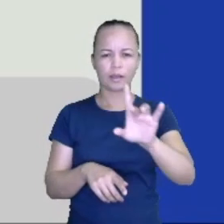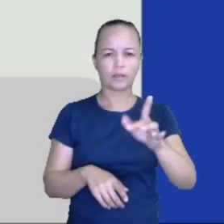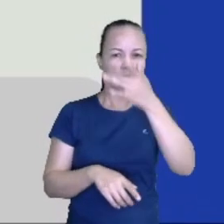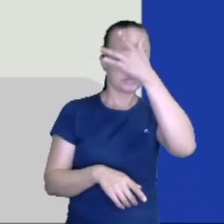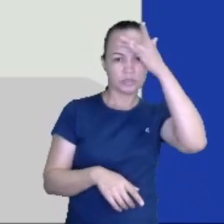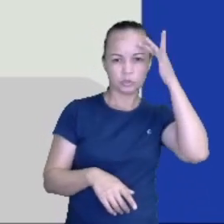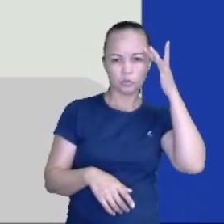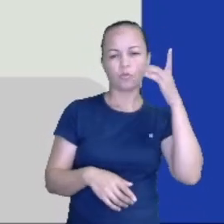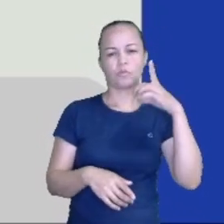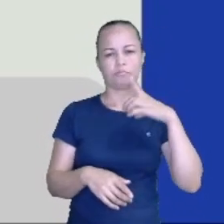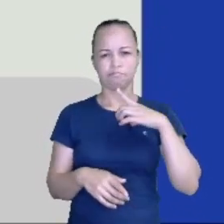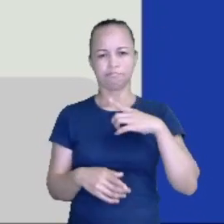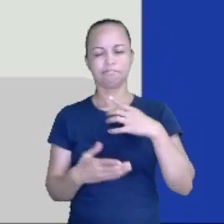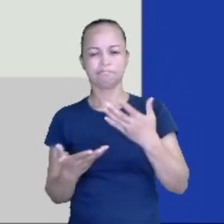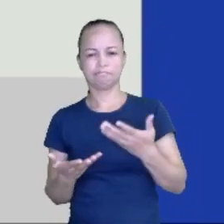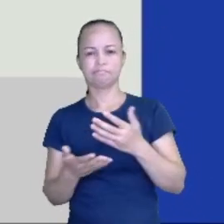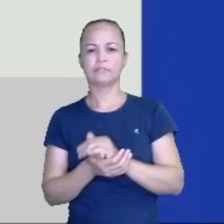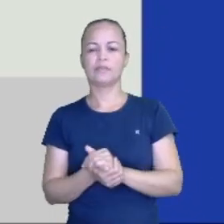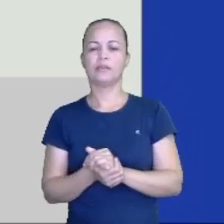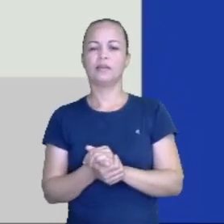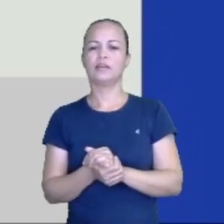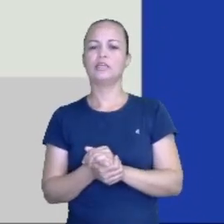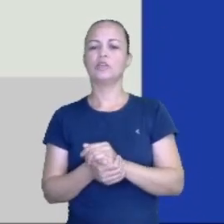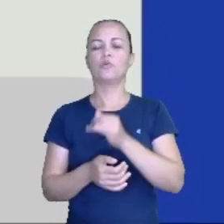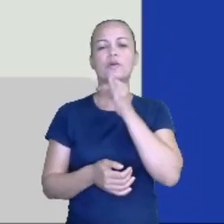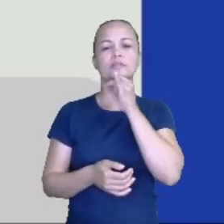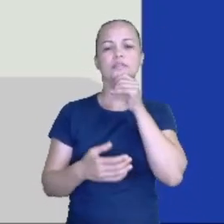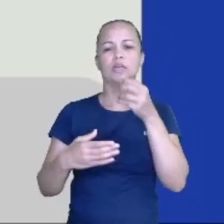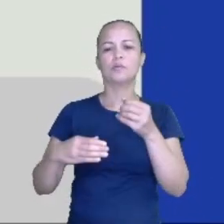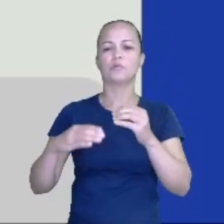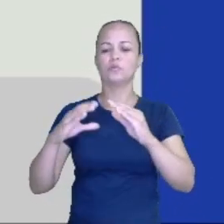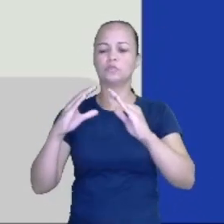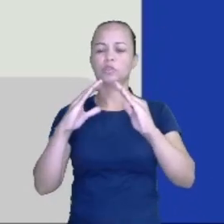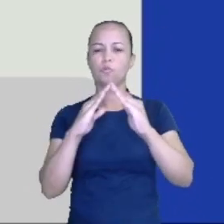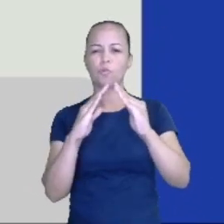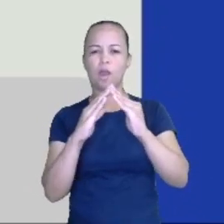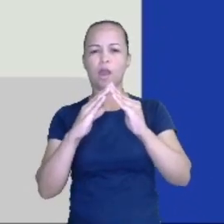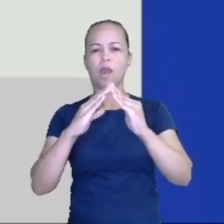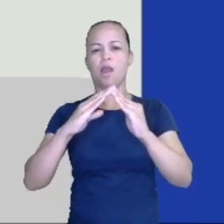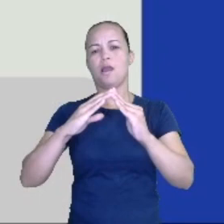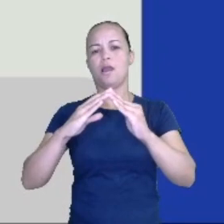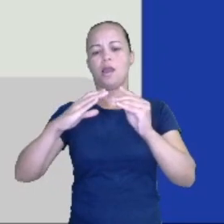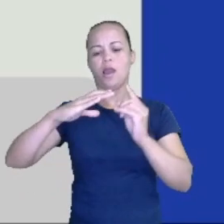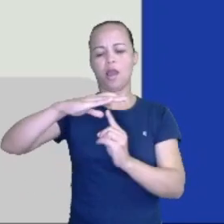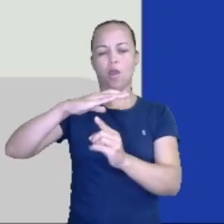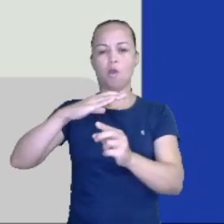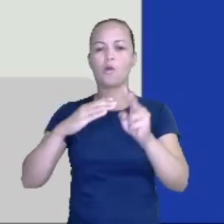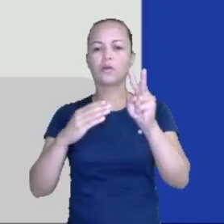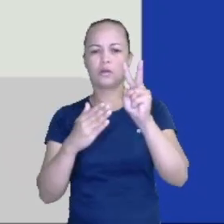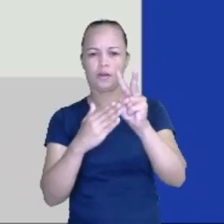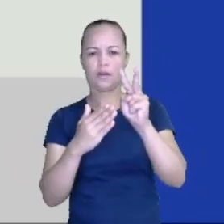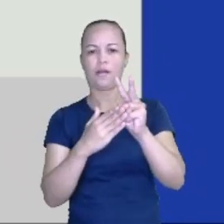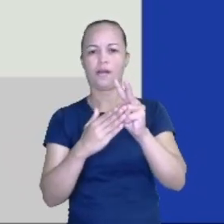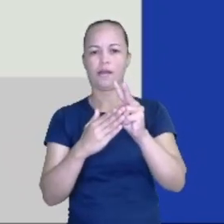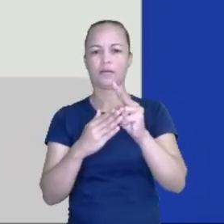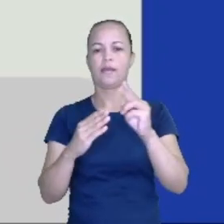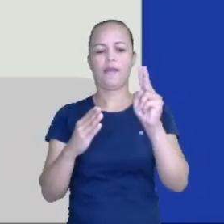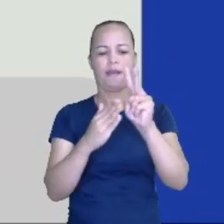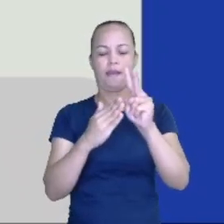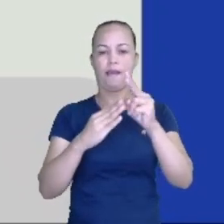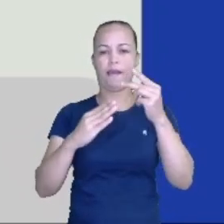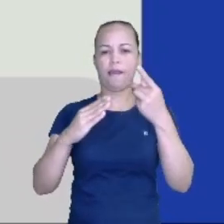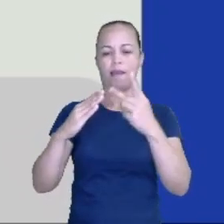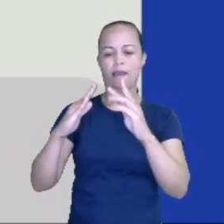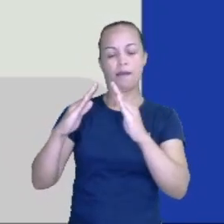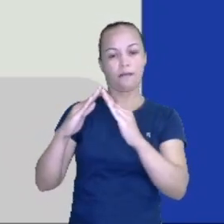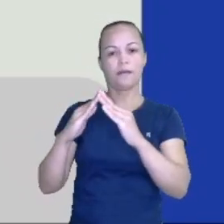indivíduo. Então, eu tenho aí o exemplo de uma oca, que é a casinha, né, a moradia do índio, que é feita de